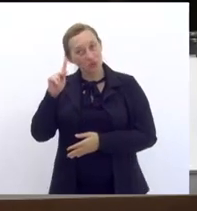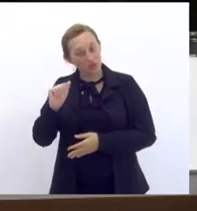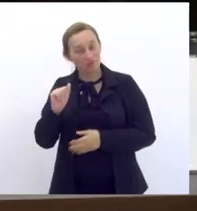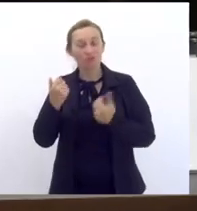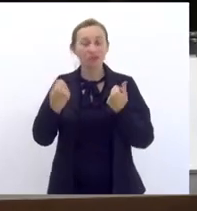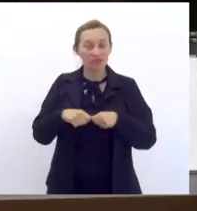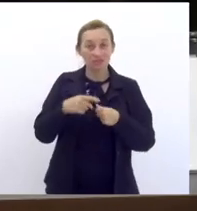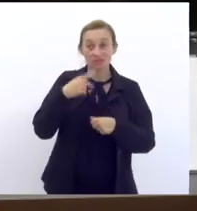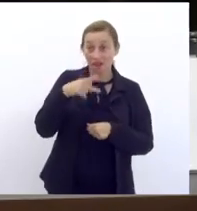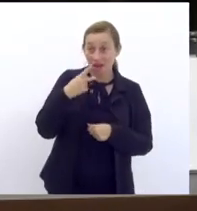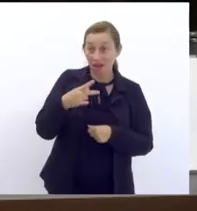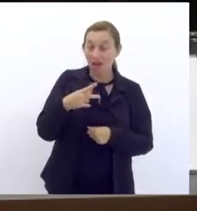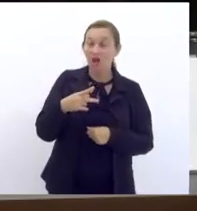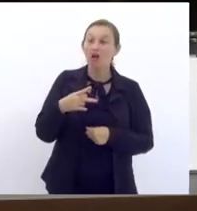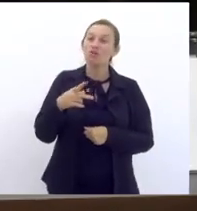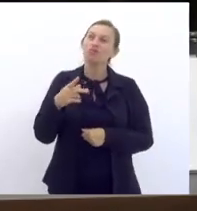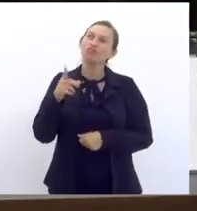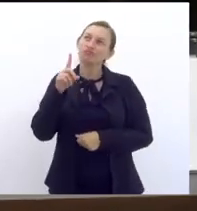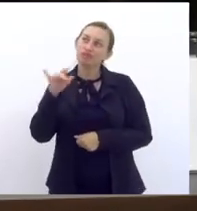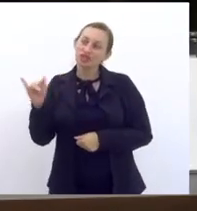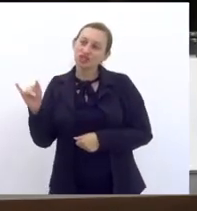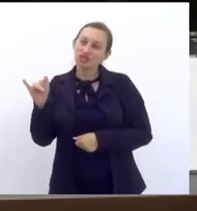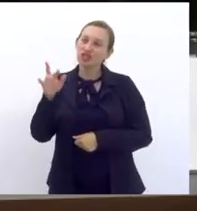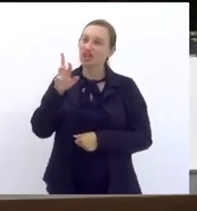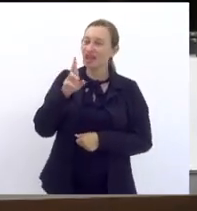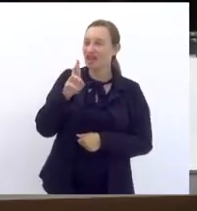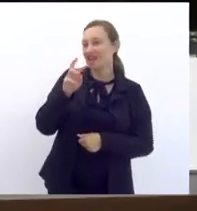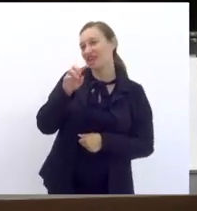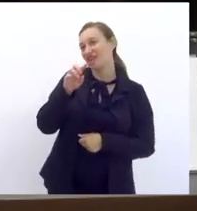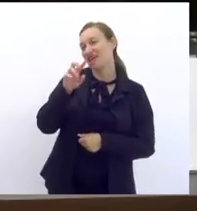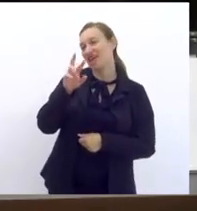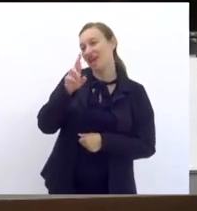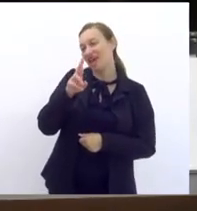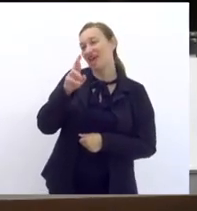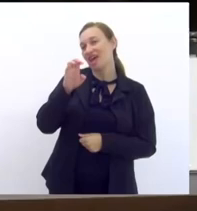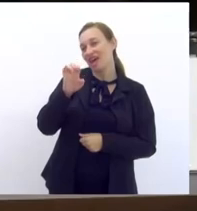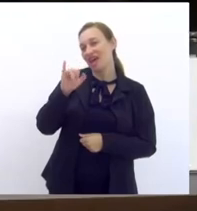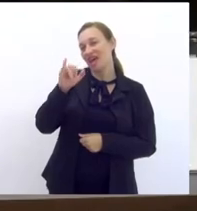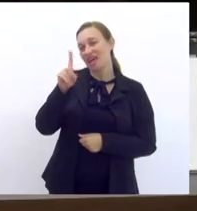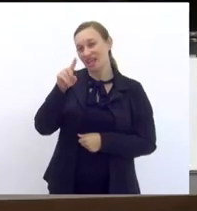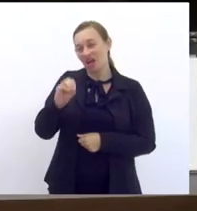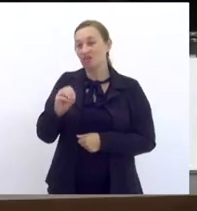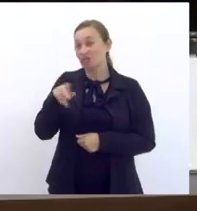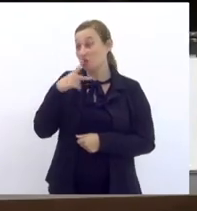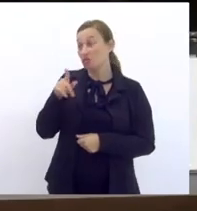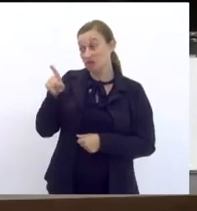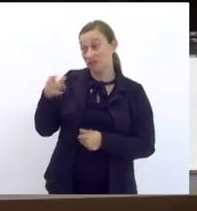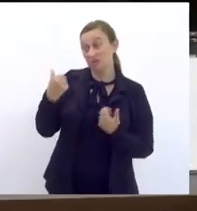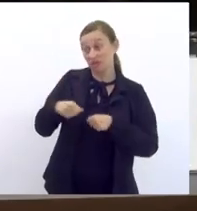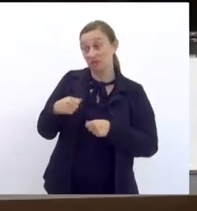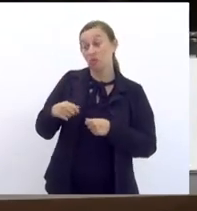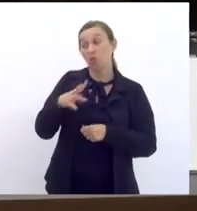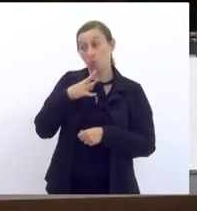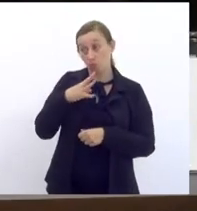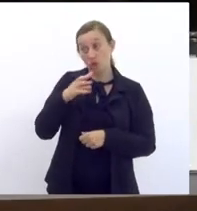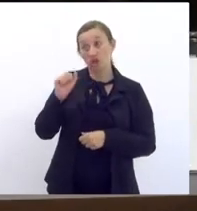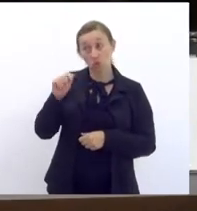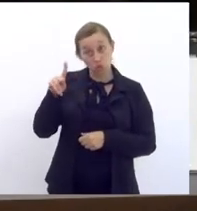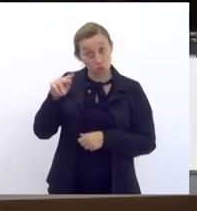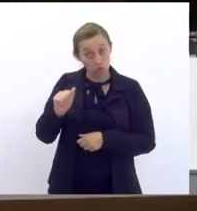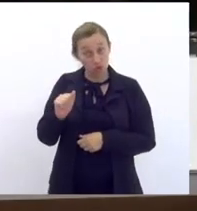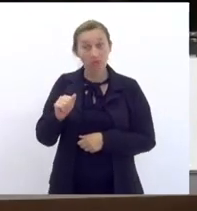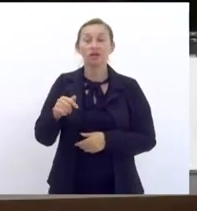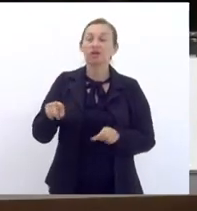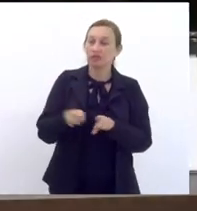Doutor Reinaldo um belo dia Michele você tem que conhecer a sua ido eu sou o único gestor público aqui na mesa nós temos também